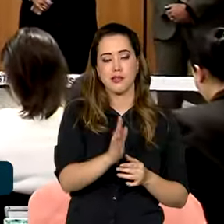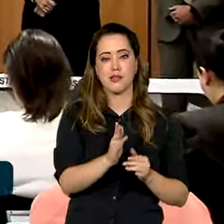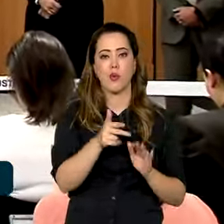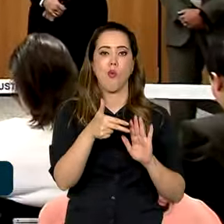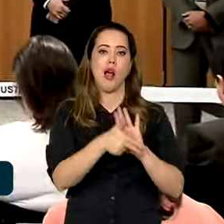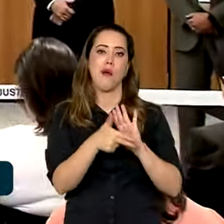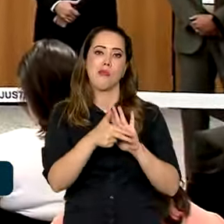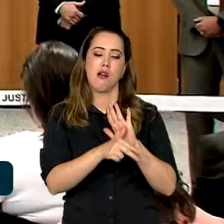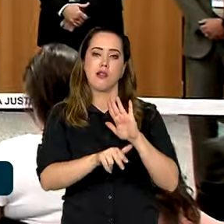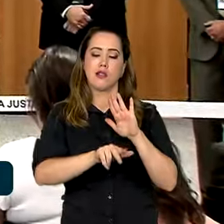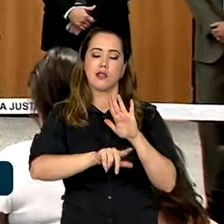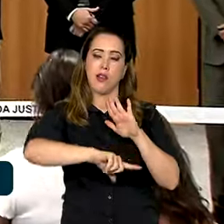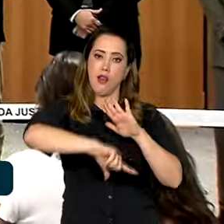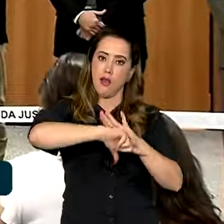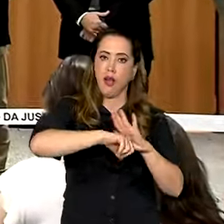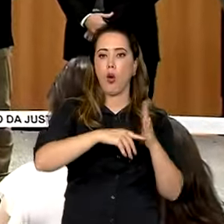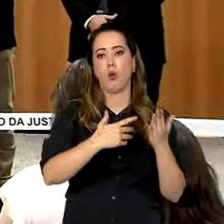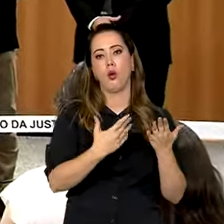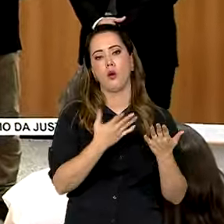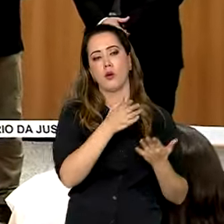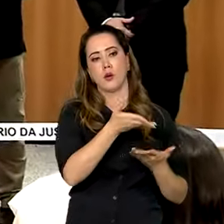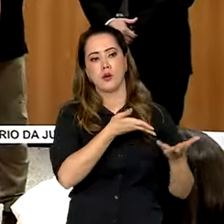criminosa que se estabeleceu entre o Paraguai e o Brasil